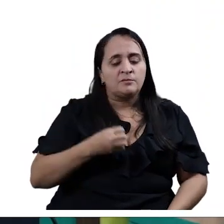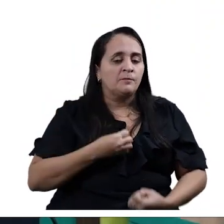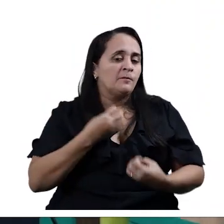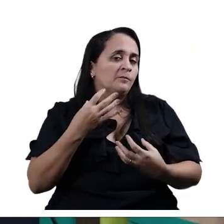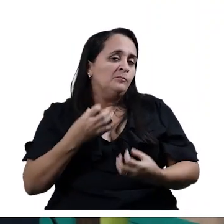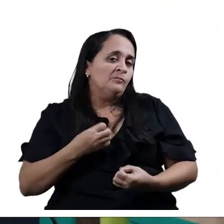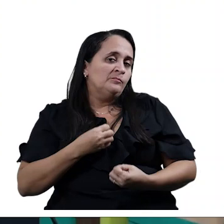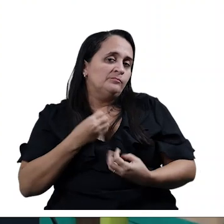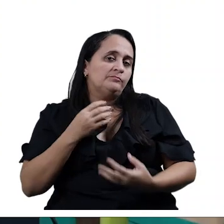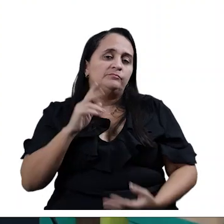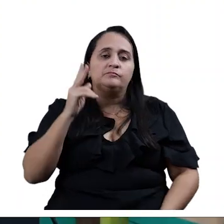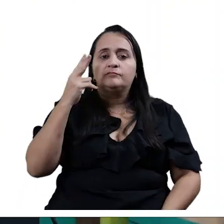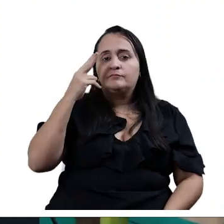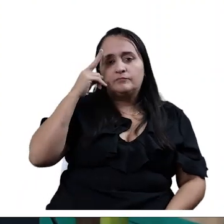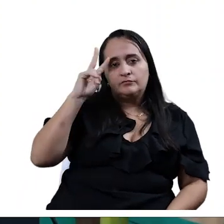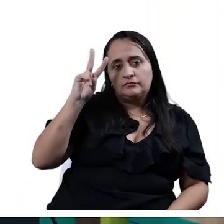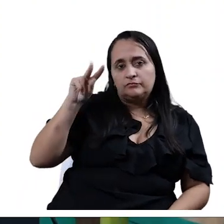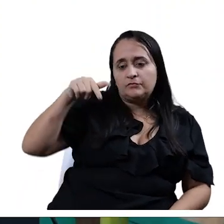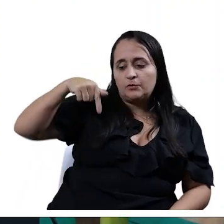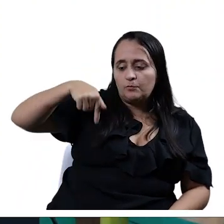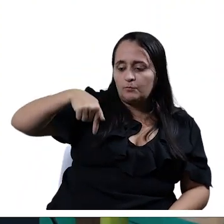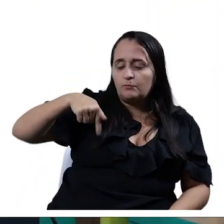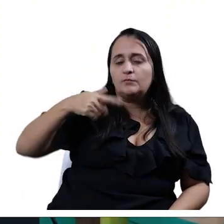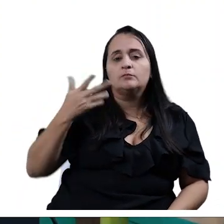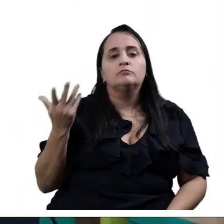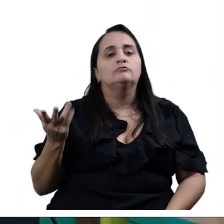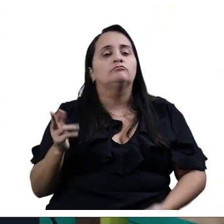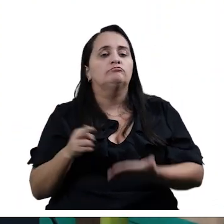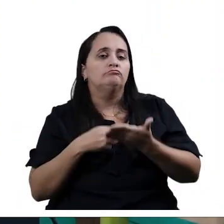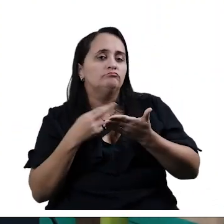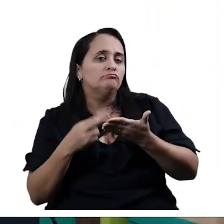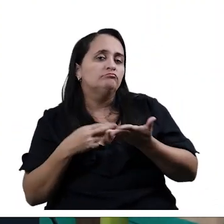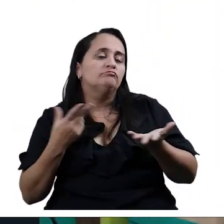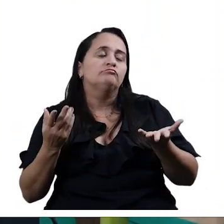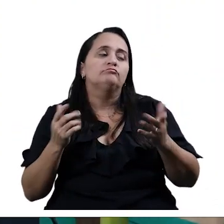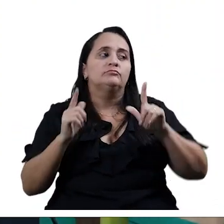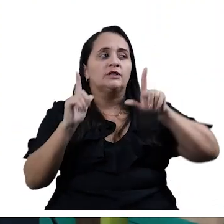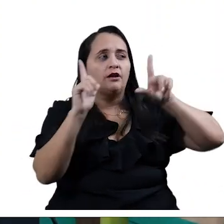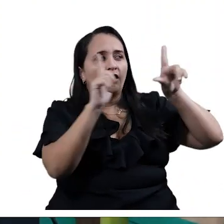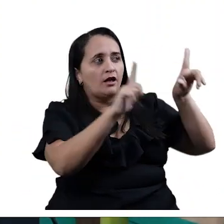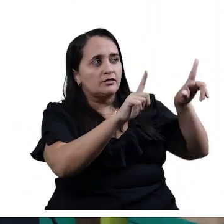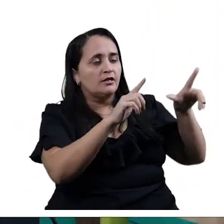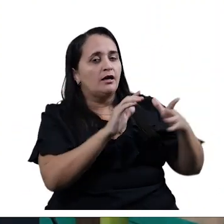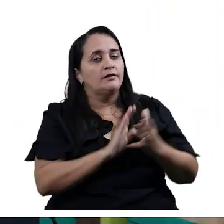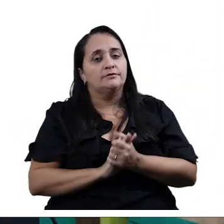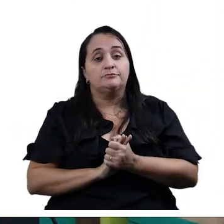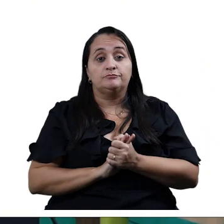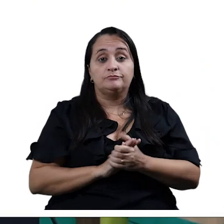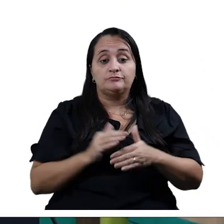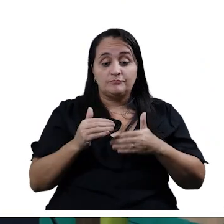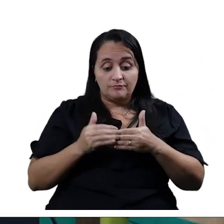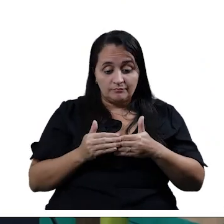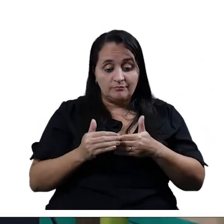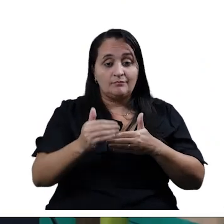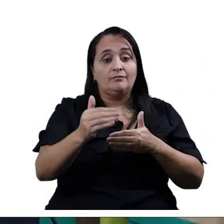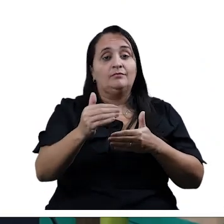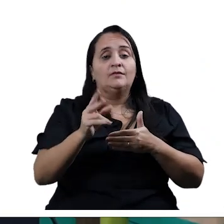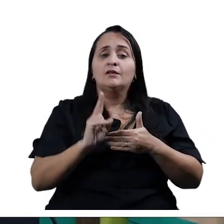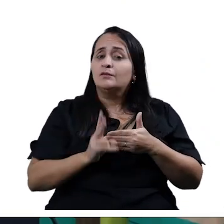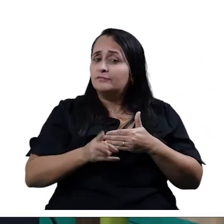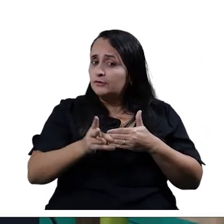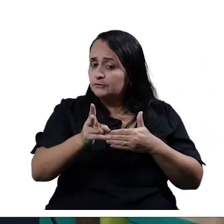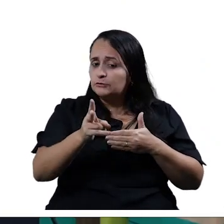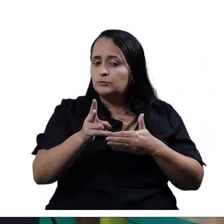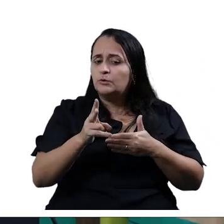né? Vai lembrando aí, cartaz. Então, a gente vai dar prosseguimento